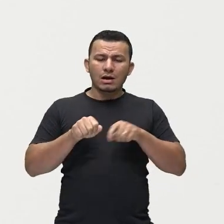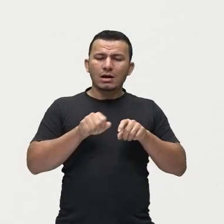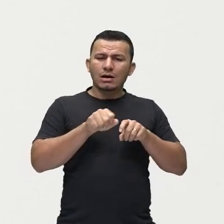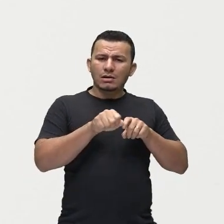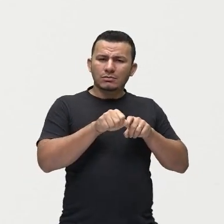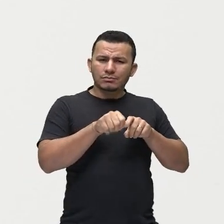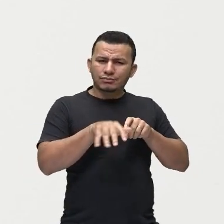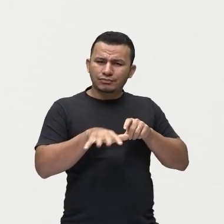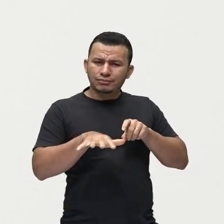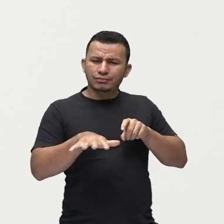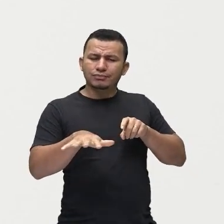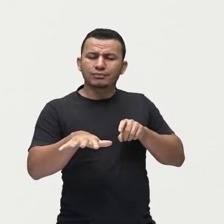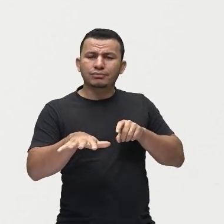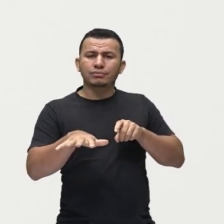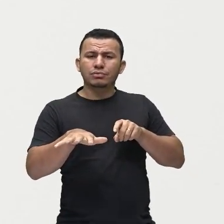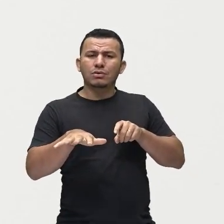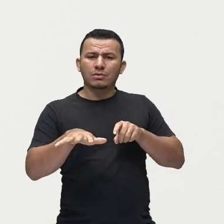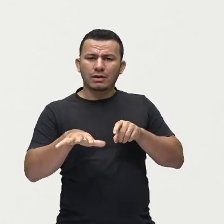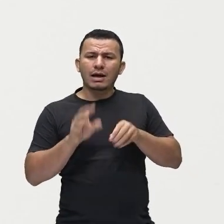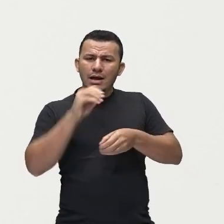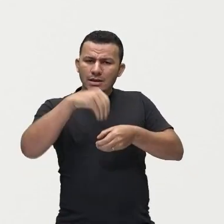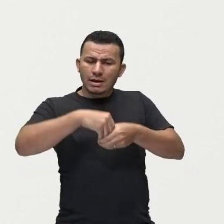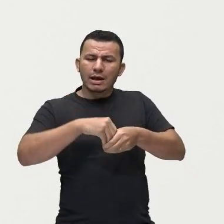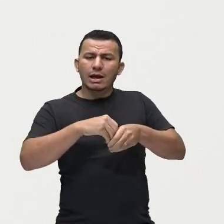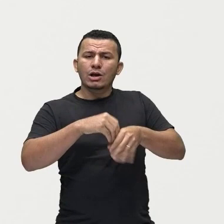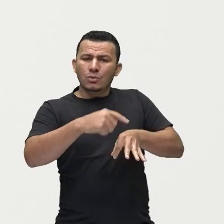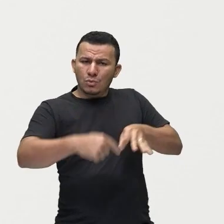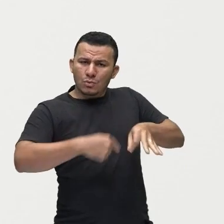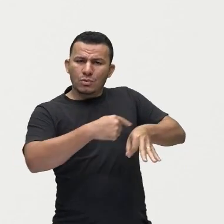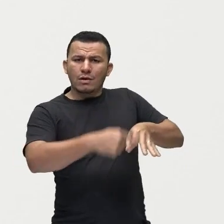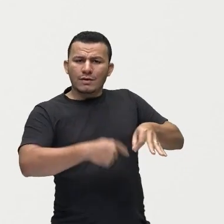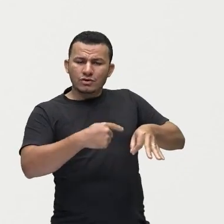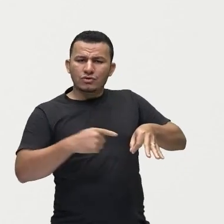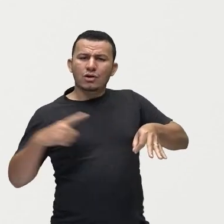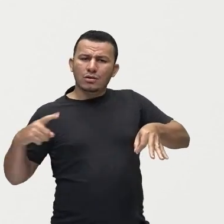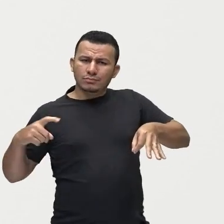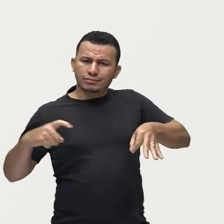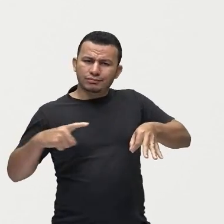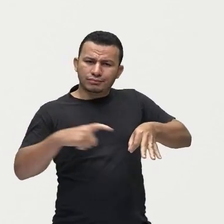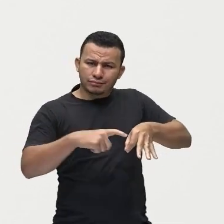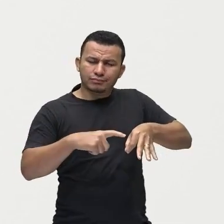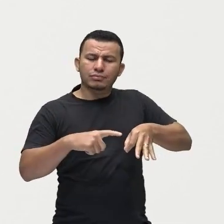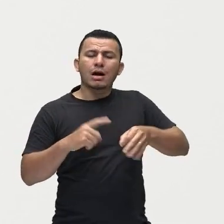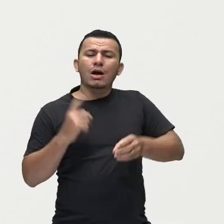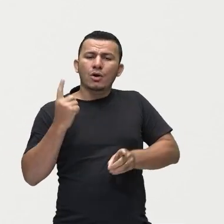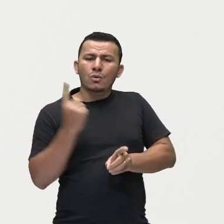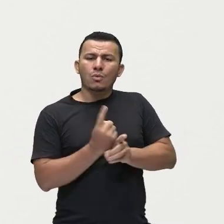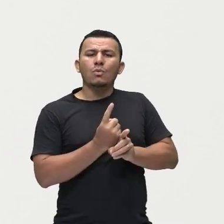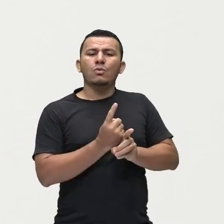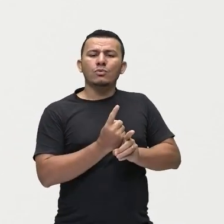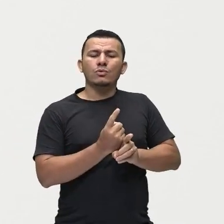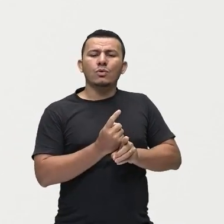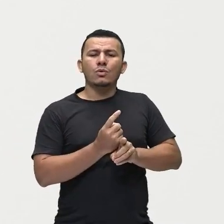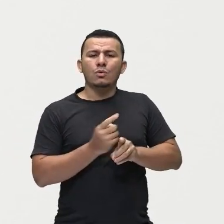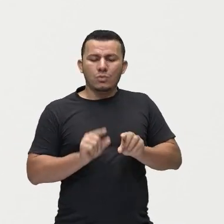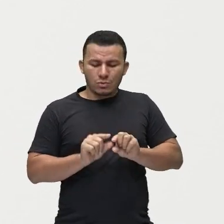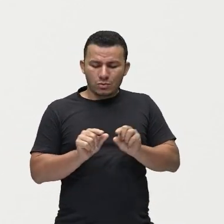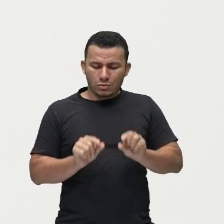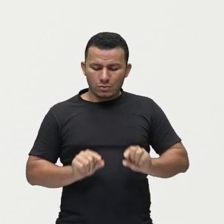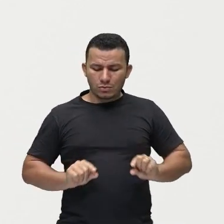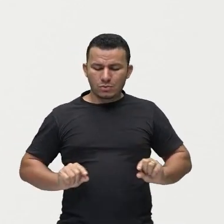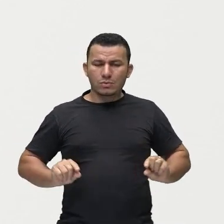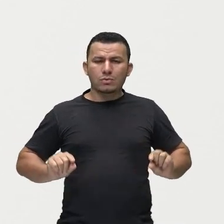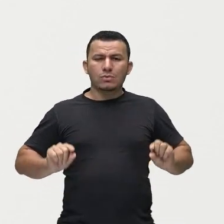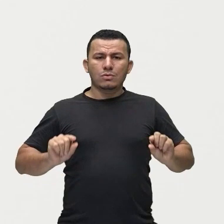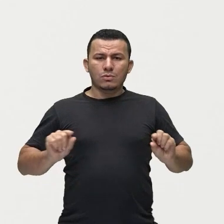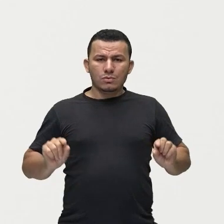na cavidade, né, da vagina, esse espermatozoide nadou e chegou aqui na tuba, ou na